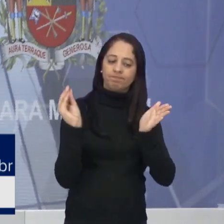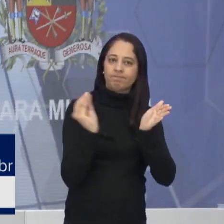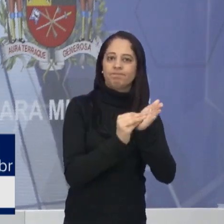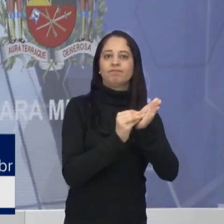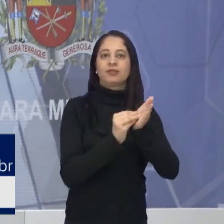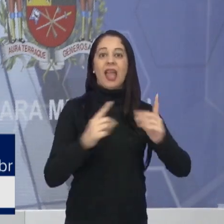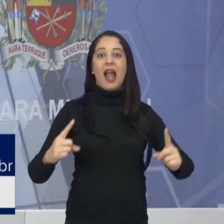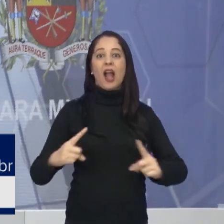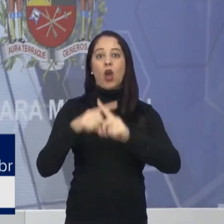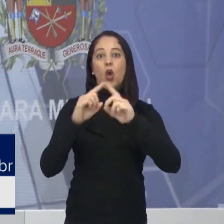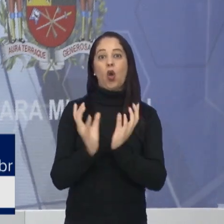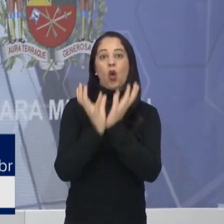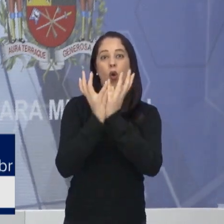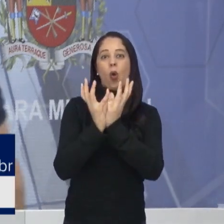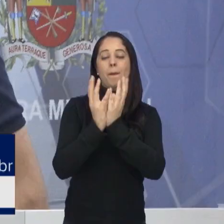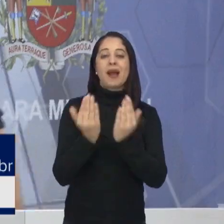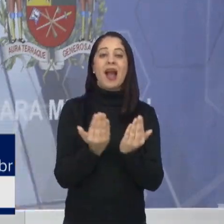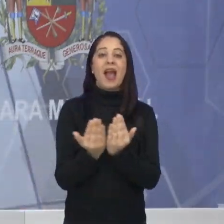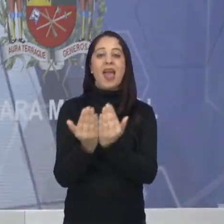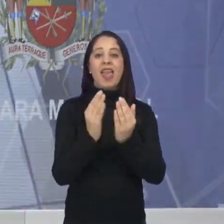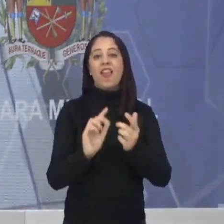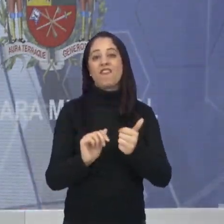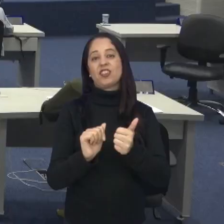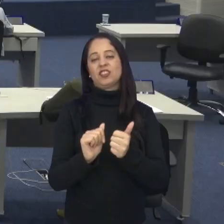Futebol Amador. Obrigado, presidente.